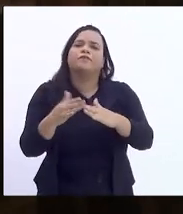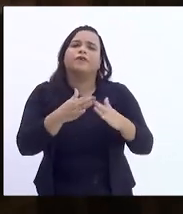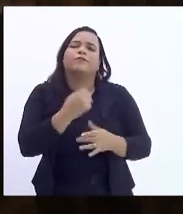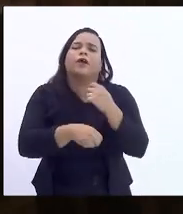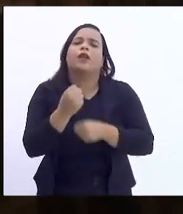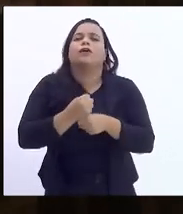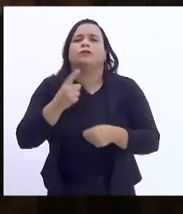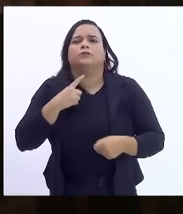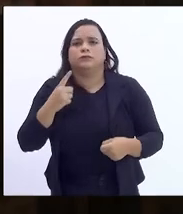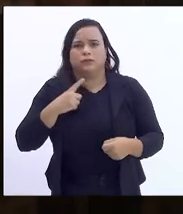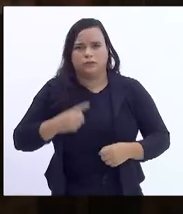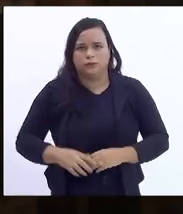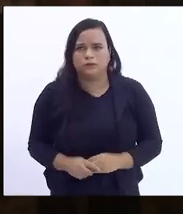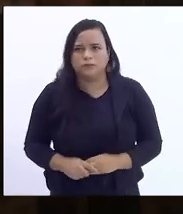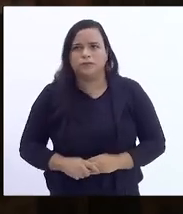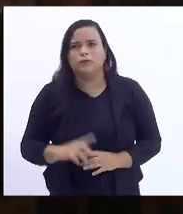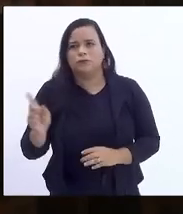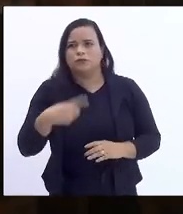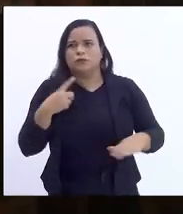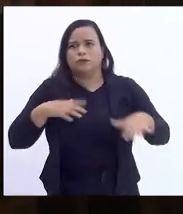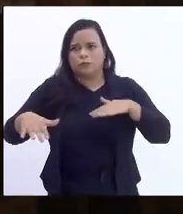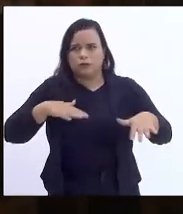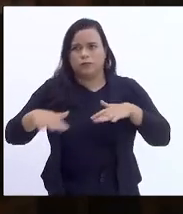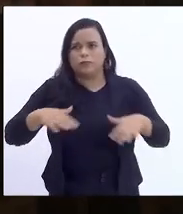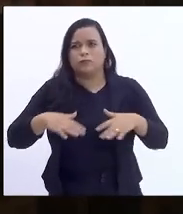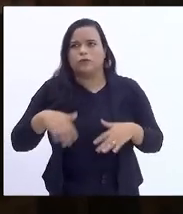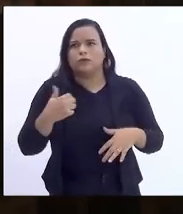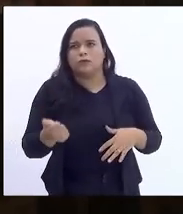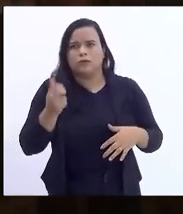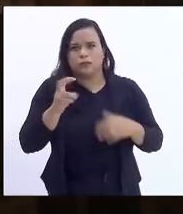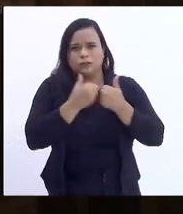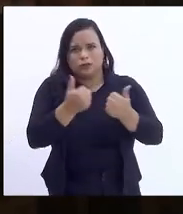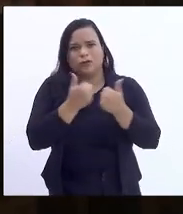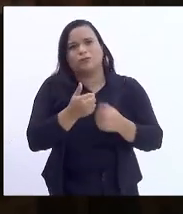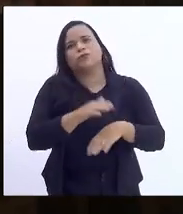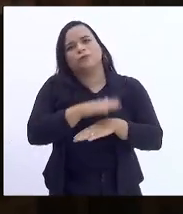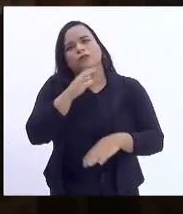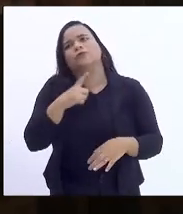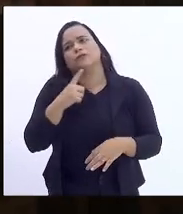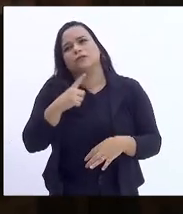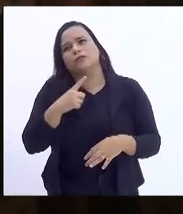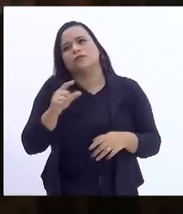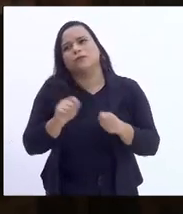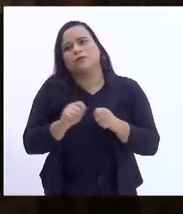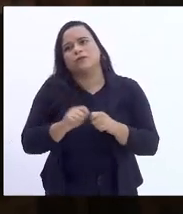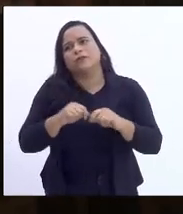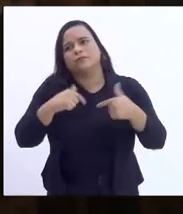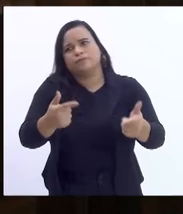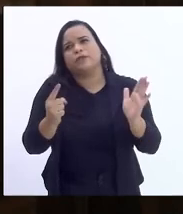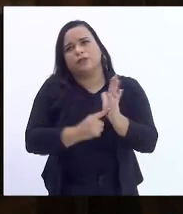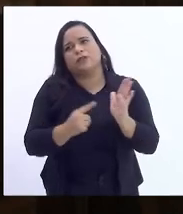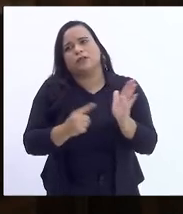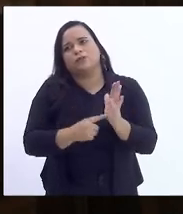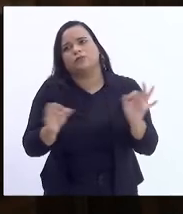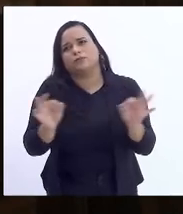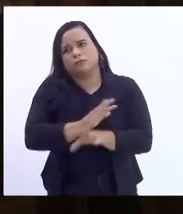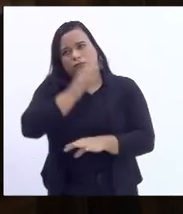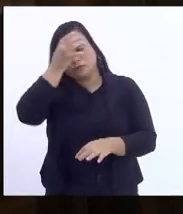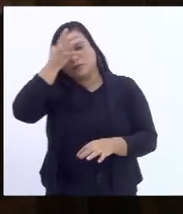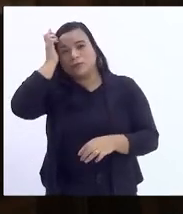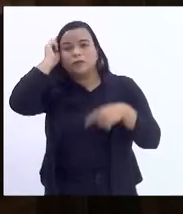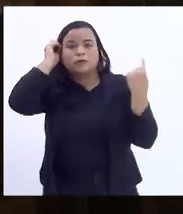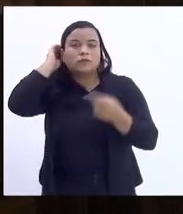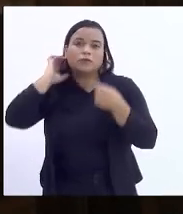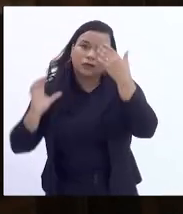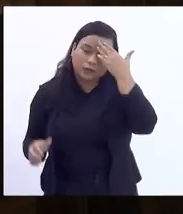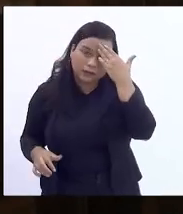no ano passado brigada nele mobilização é de ônibus princesa fechar a denúncia que a gente tem que ser feito obrigado